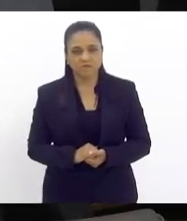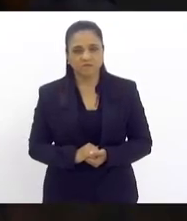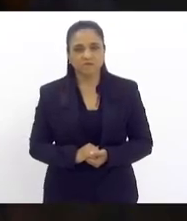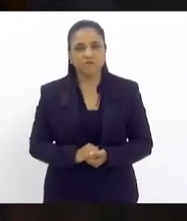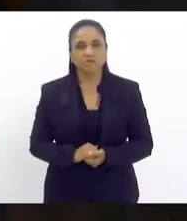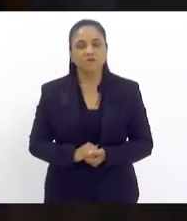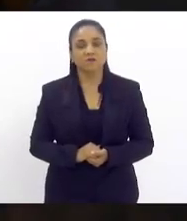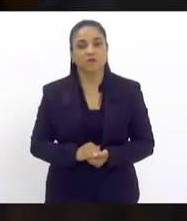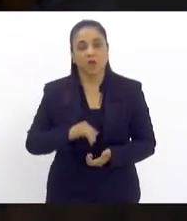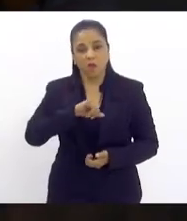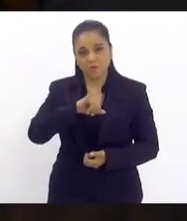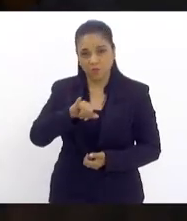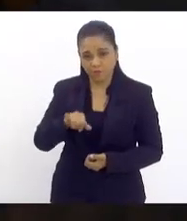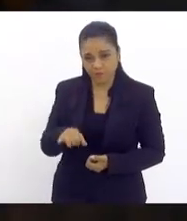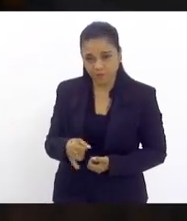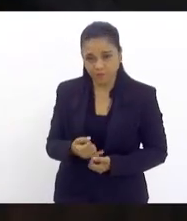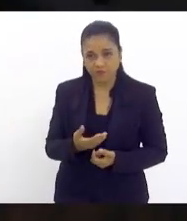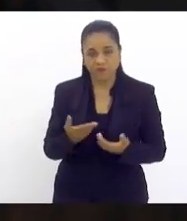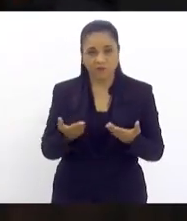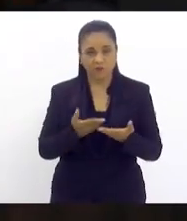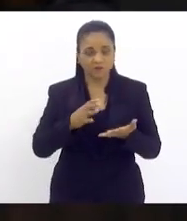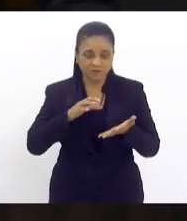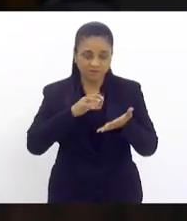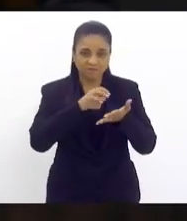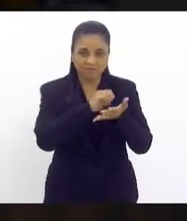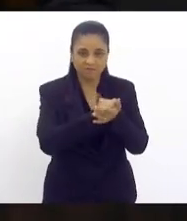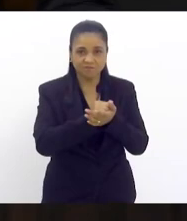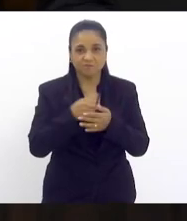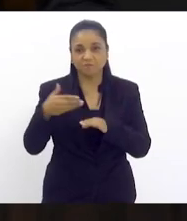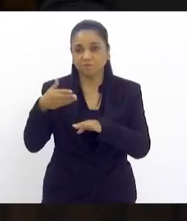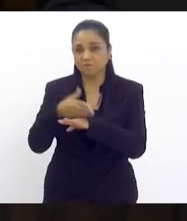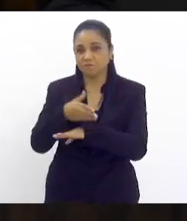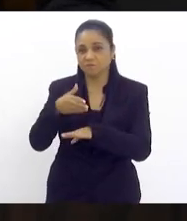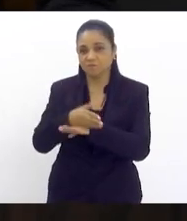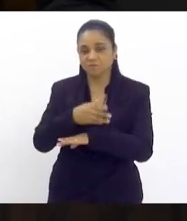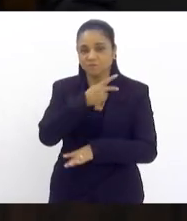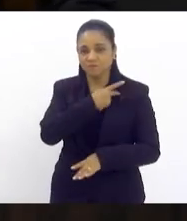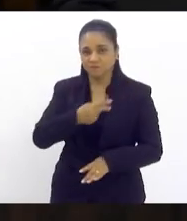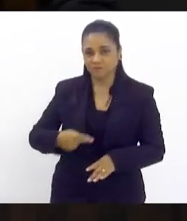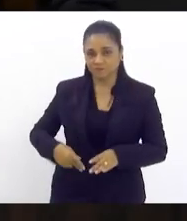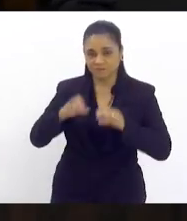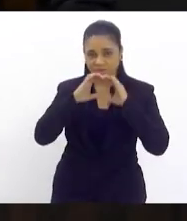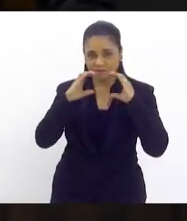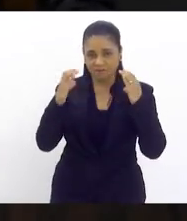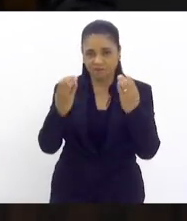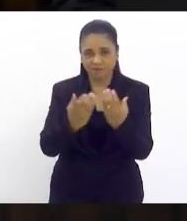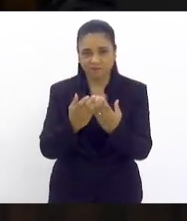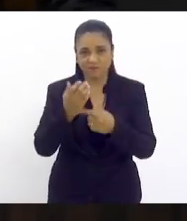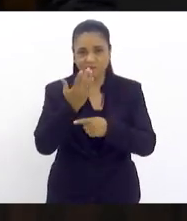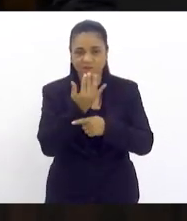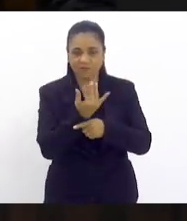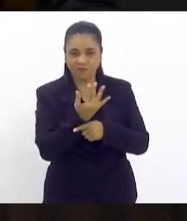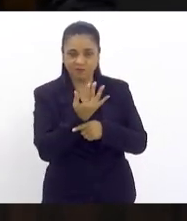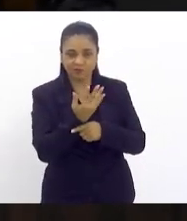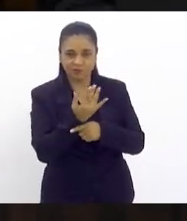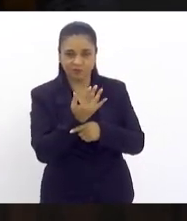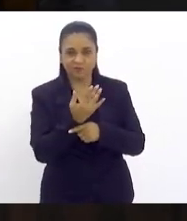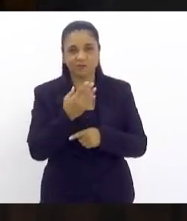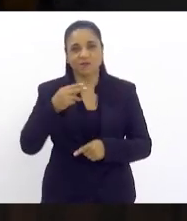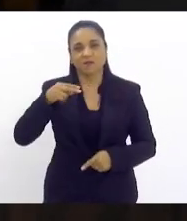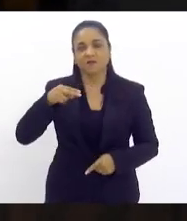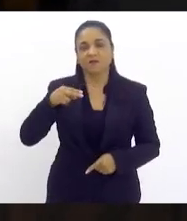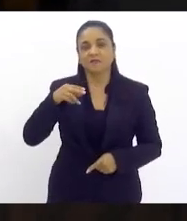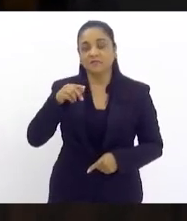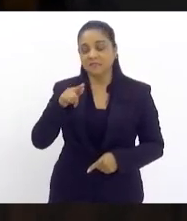Aproveitar o ensejo para registrar a presença do excelentíssimo presidente da Câmara Municipal de Caxias, meu amigo Celcim do Alba,